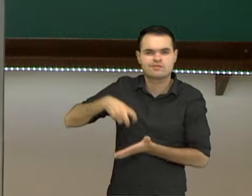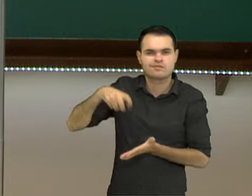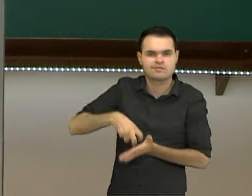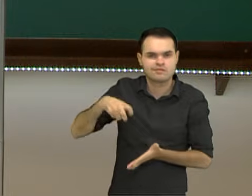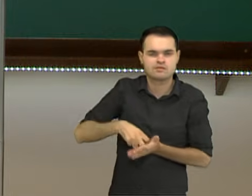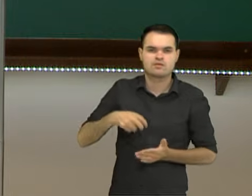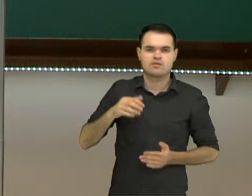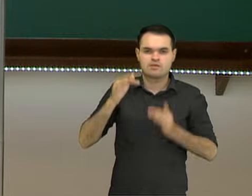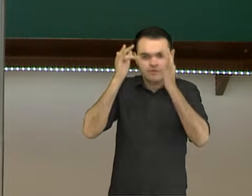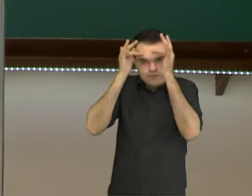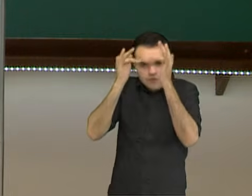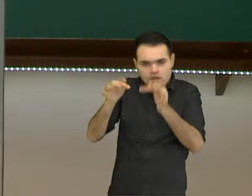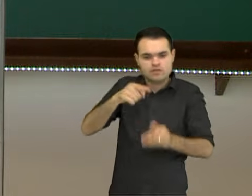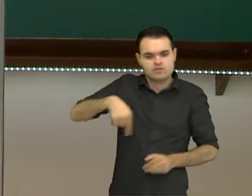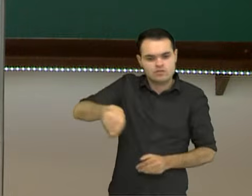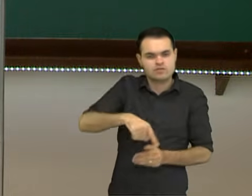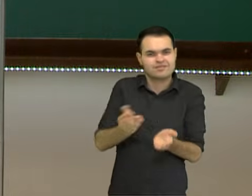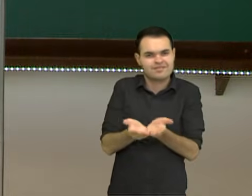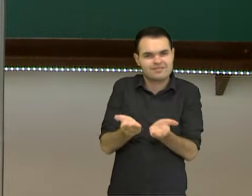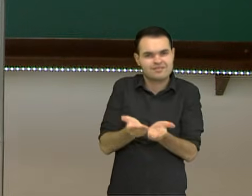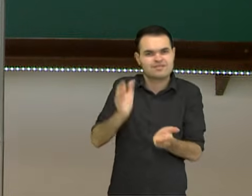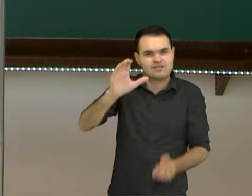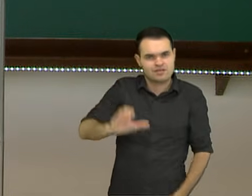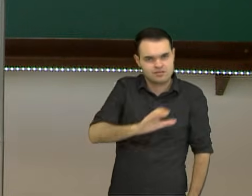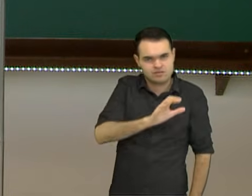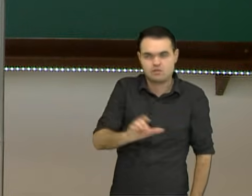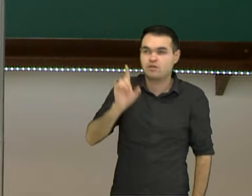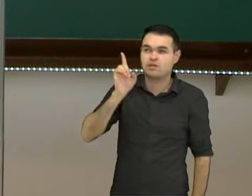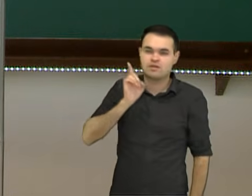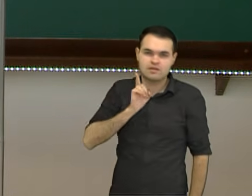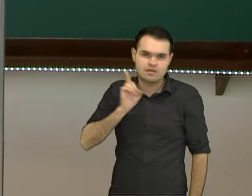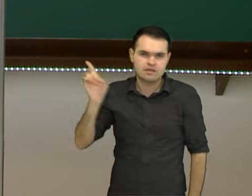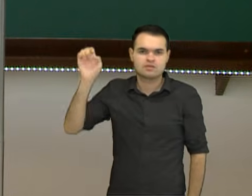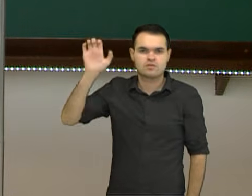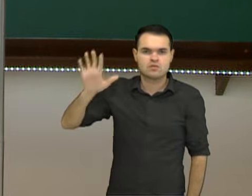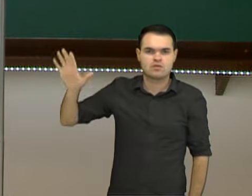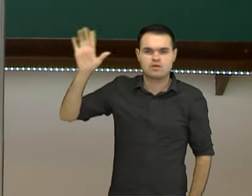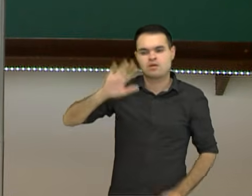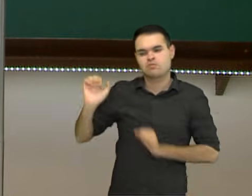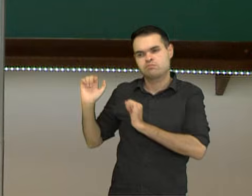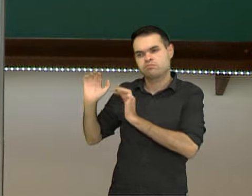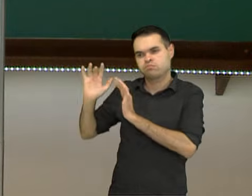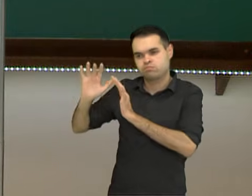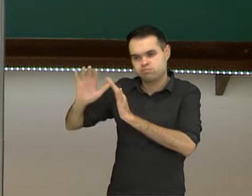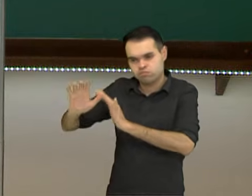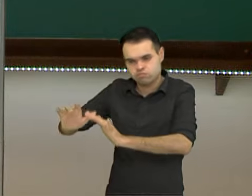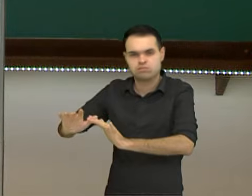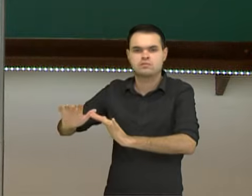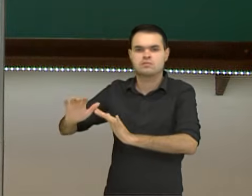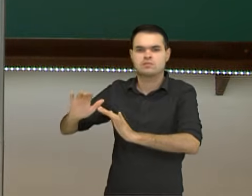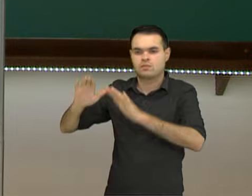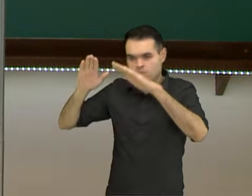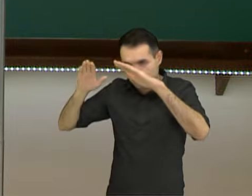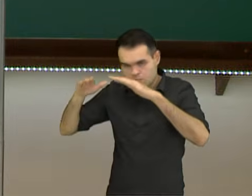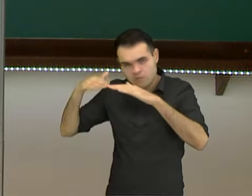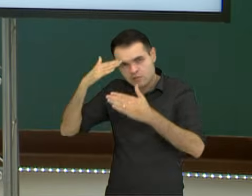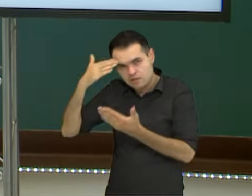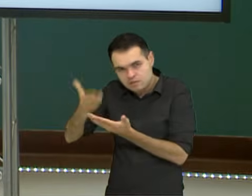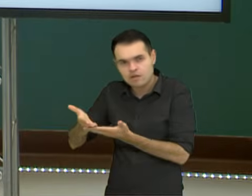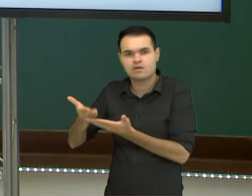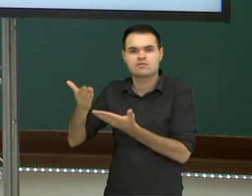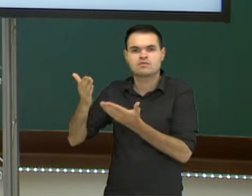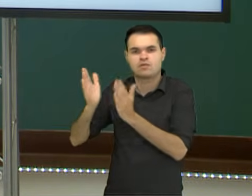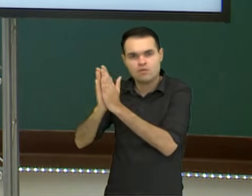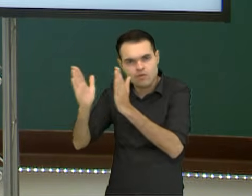fiéis cristãos católicos da Europa, eles peregrinavam até esses locais. Aqui, então, a gente diz Jerusalém